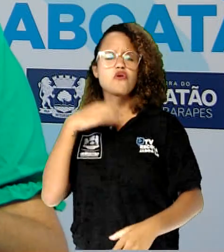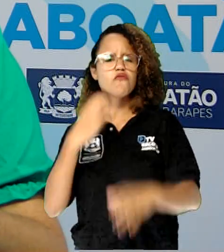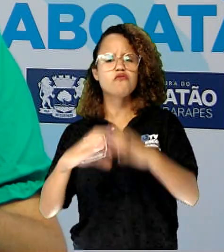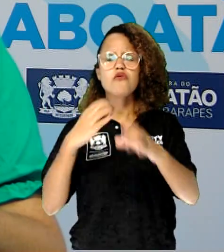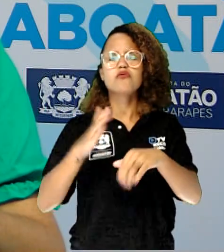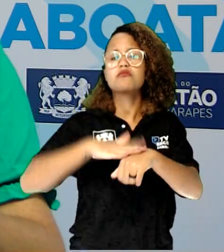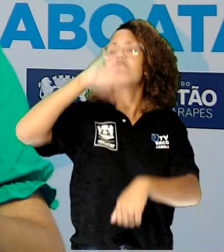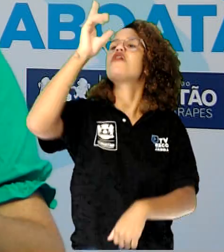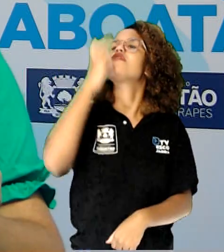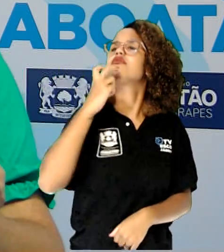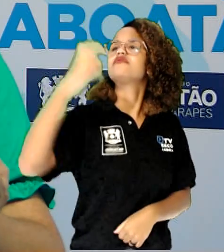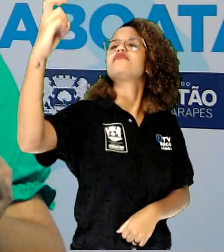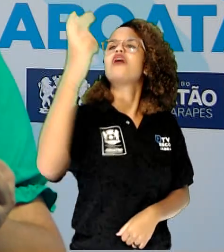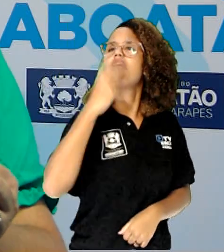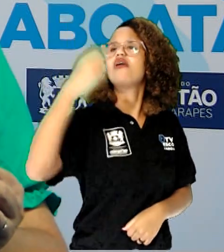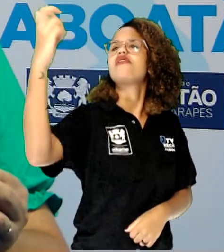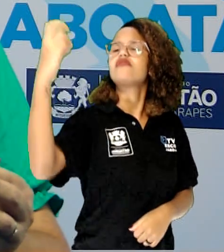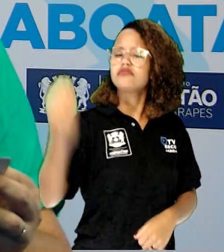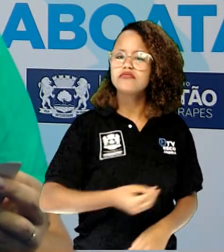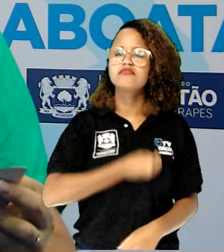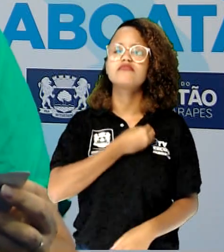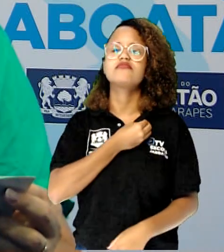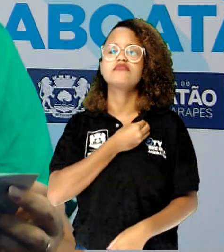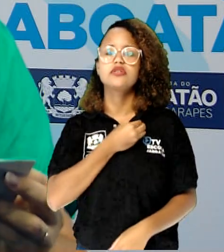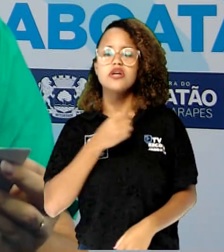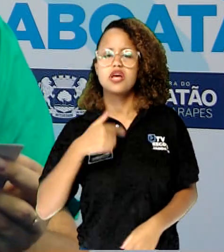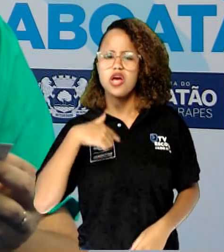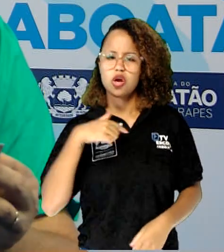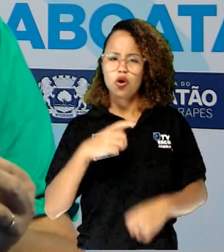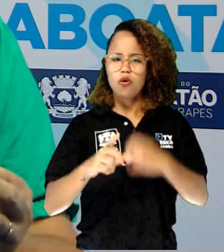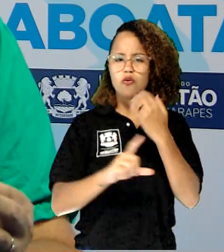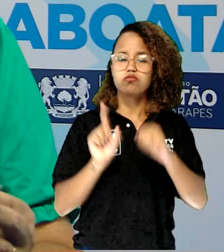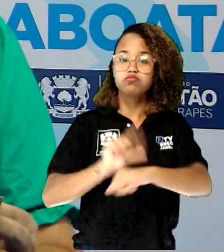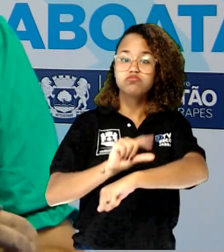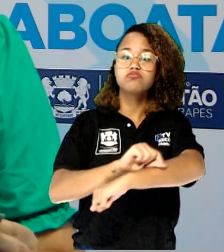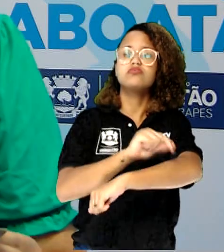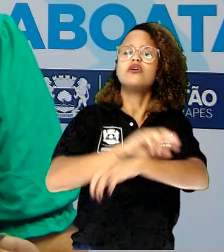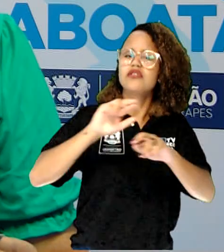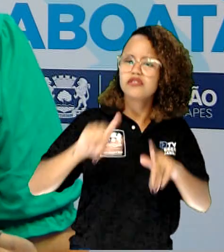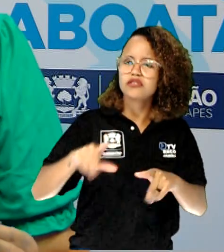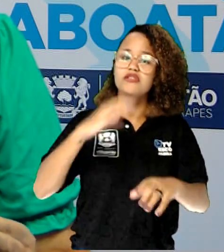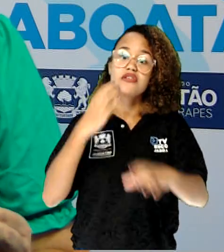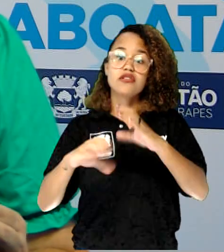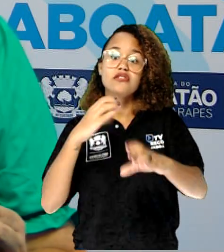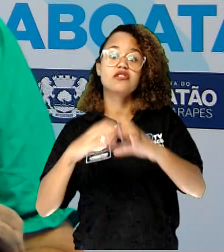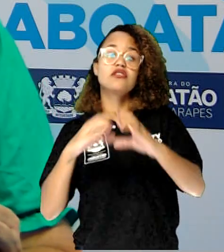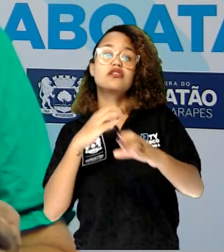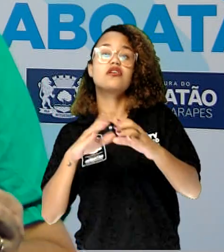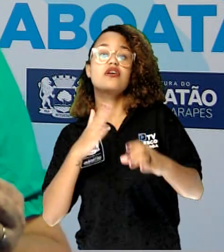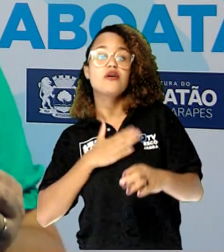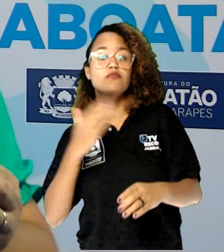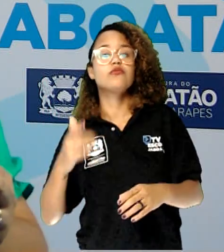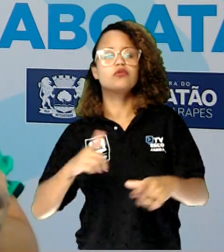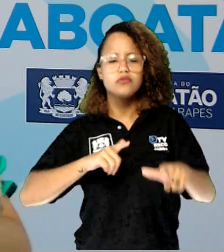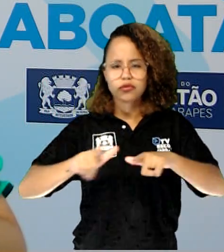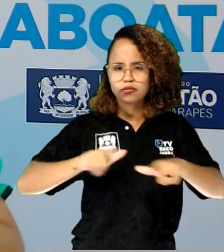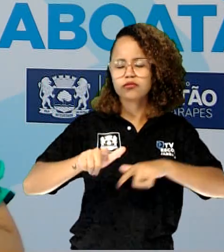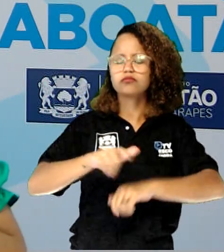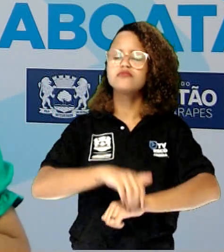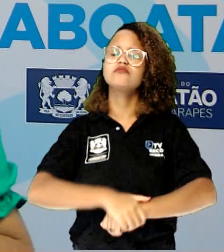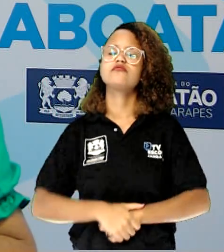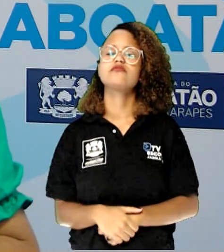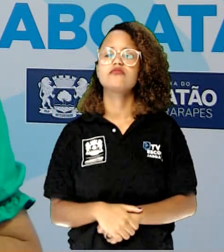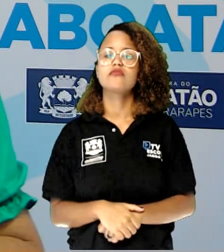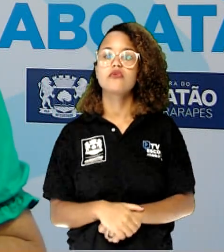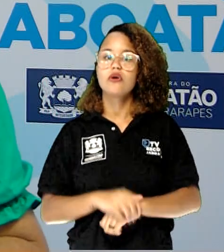cantar mais alto dessa vida. Sou um grilo diferente, cantar é a minha lida.